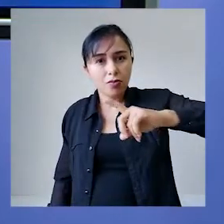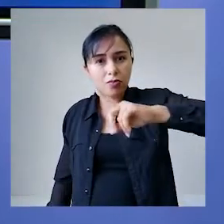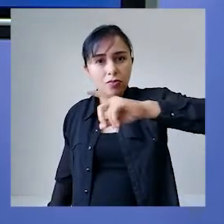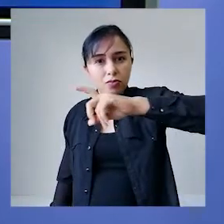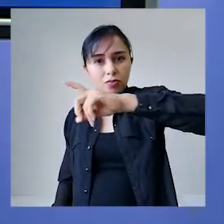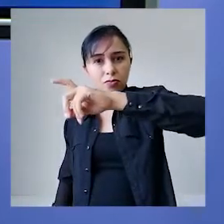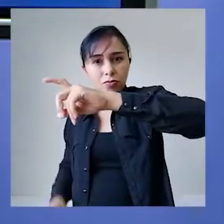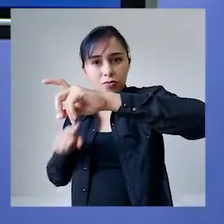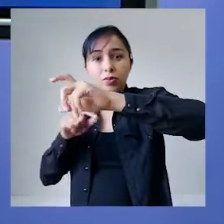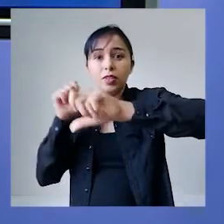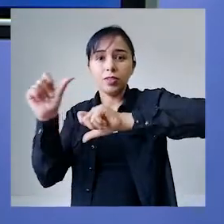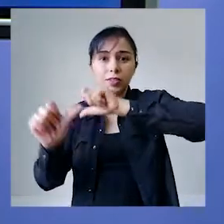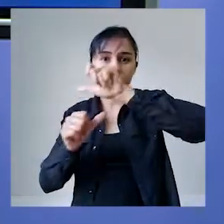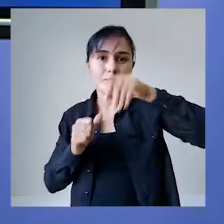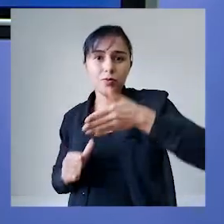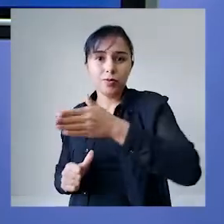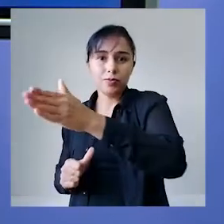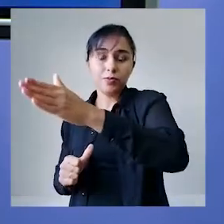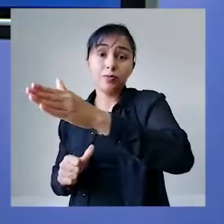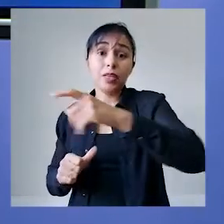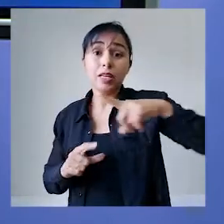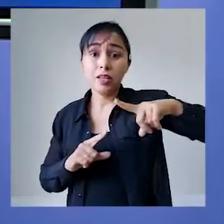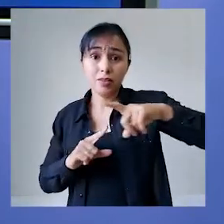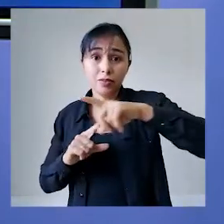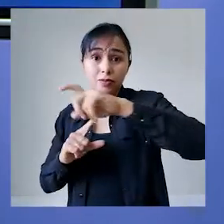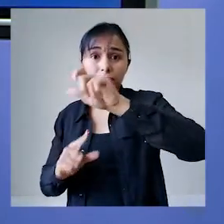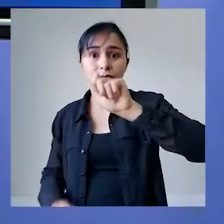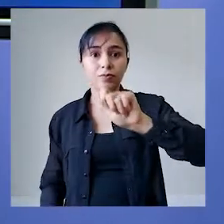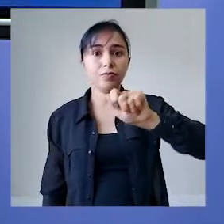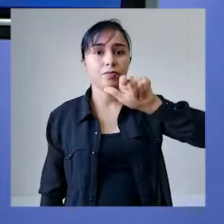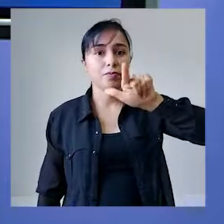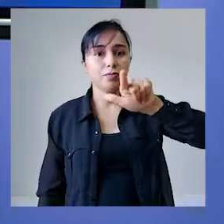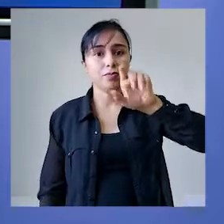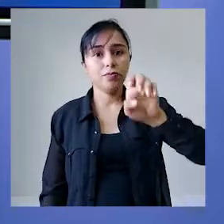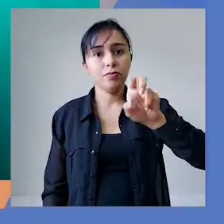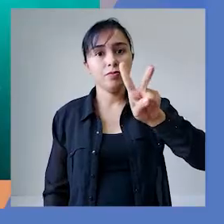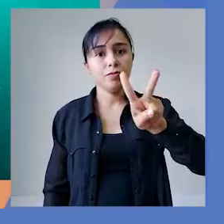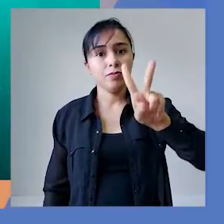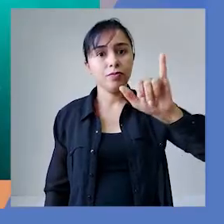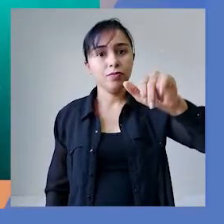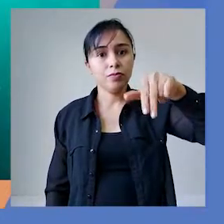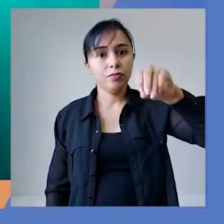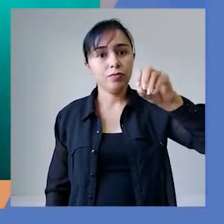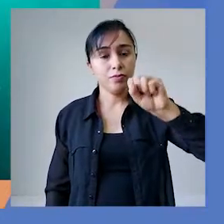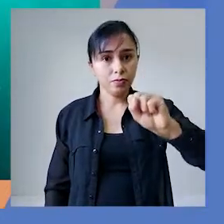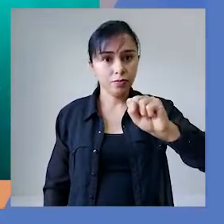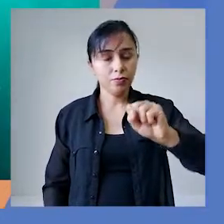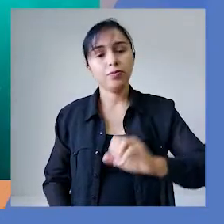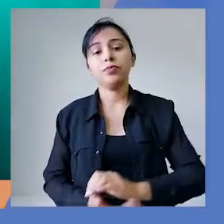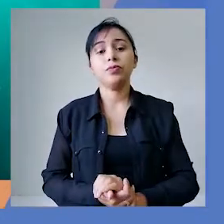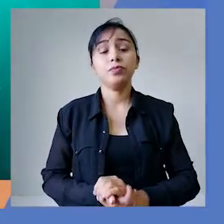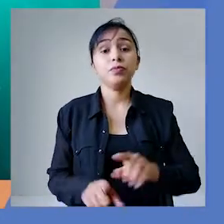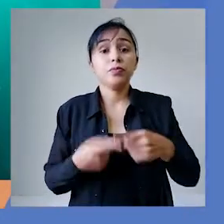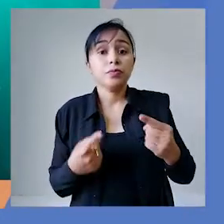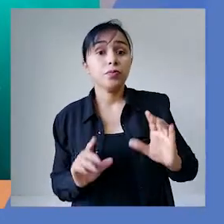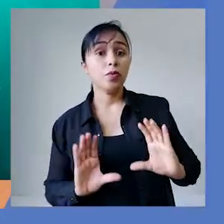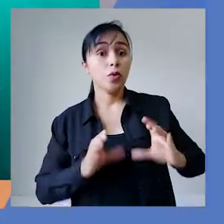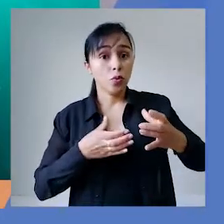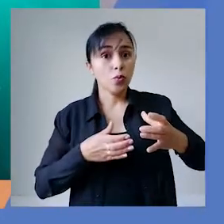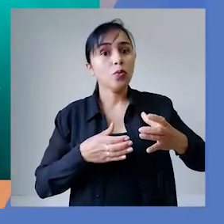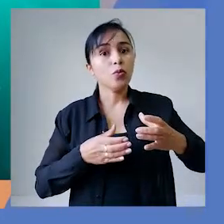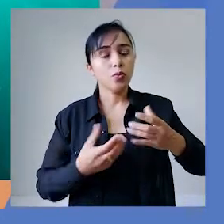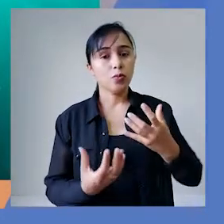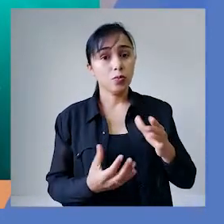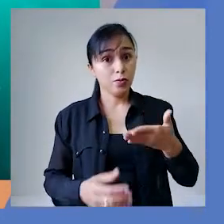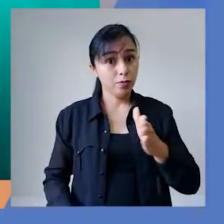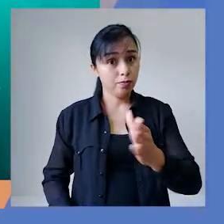de alevinos. Já os peixes cartilaginosos, eles apresentam geralmente o desenvolvimento direto,